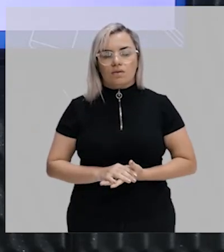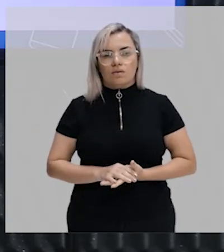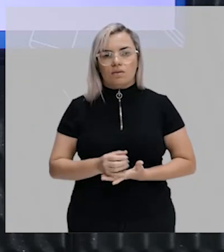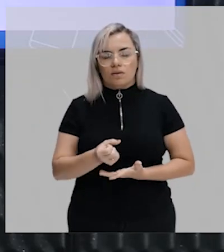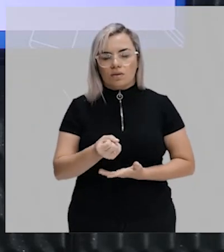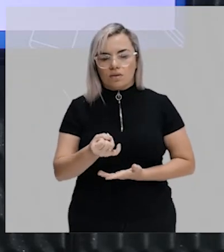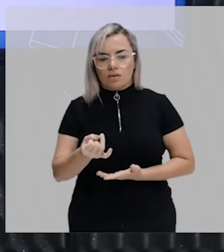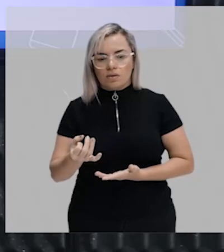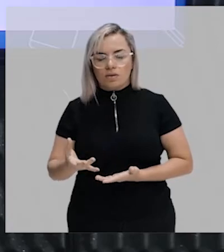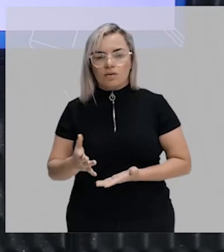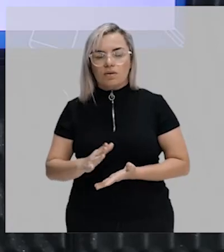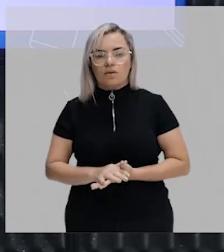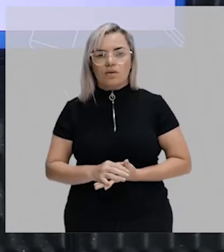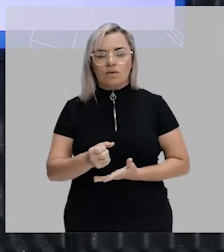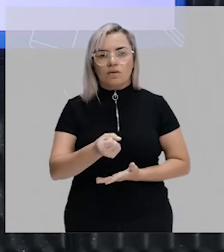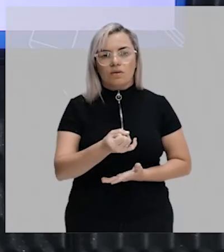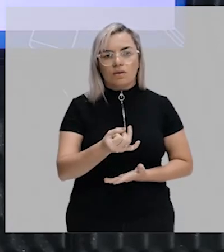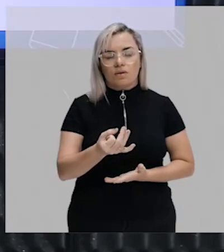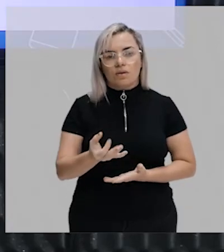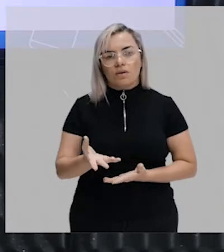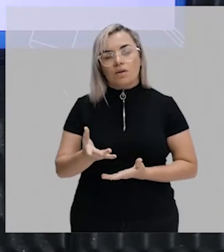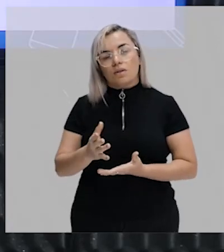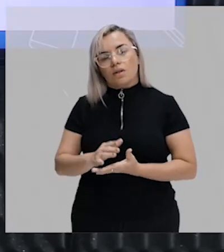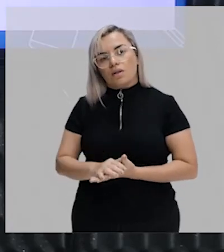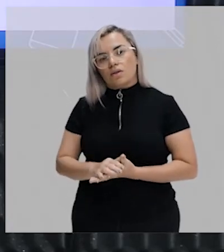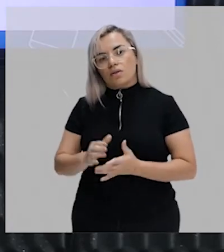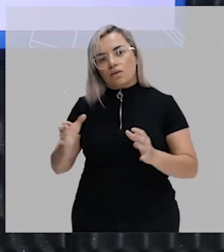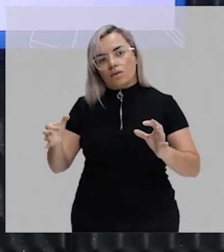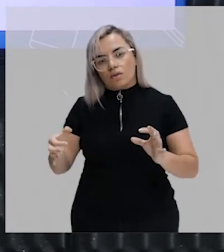conjunções subordinadas eu tenho em português?